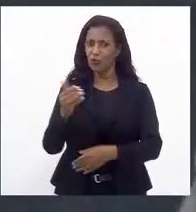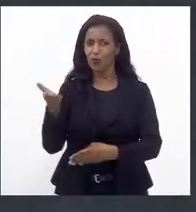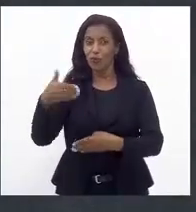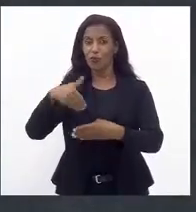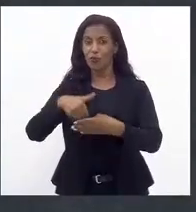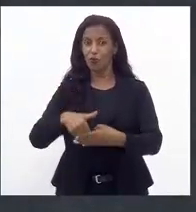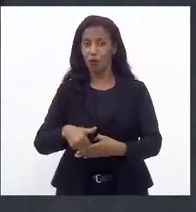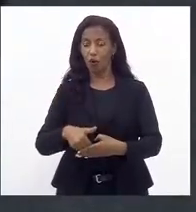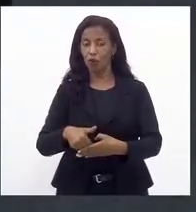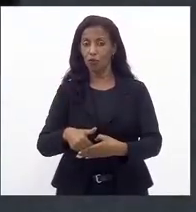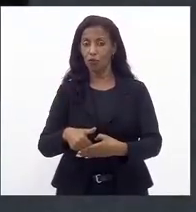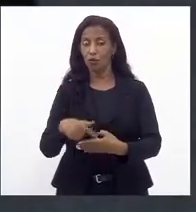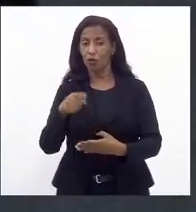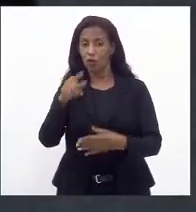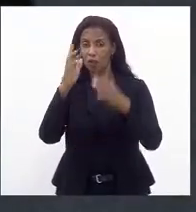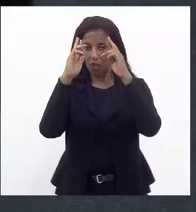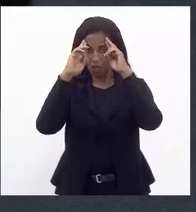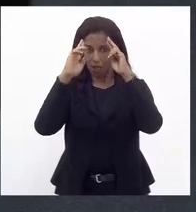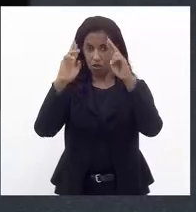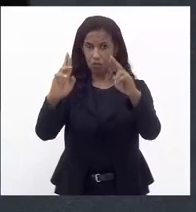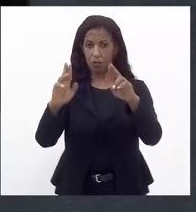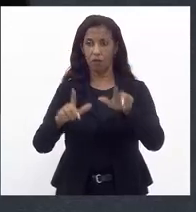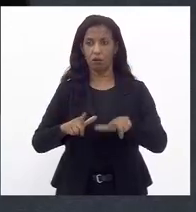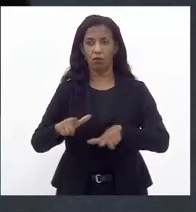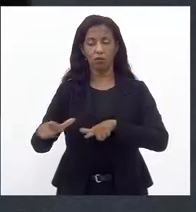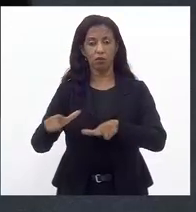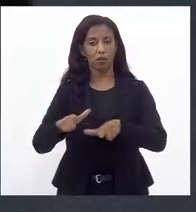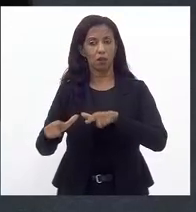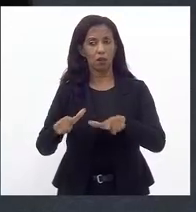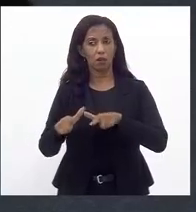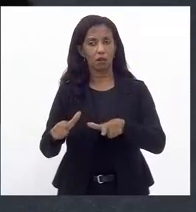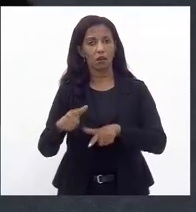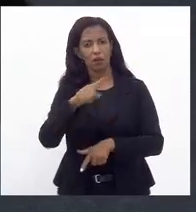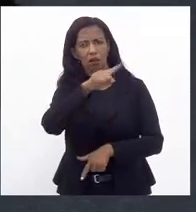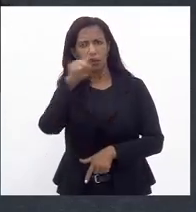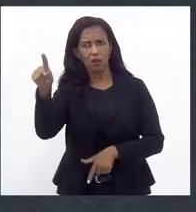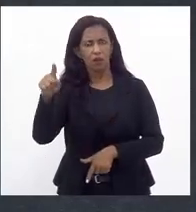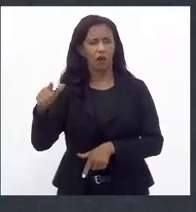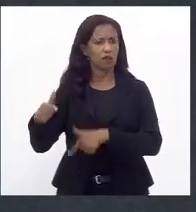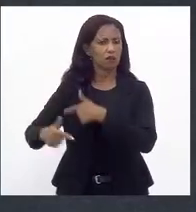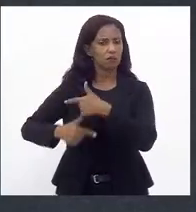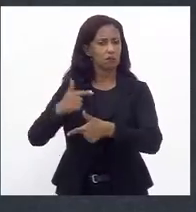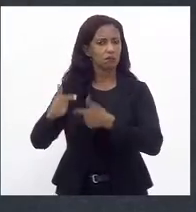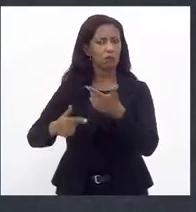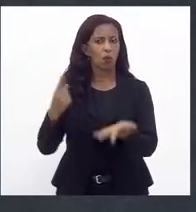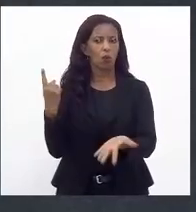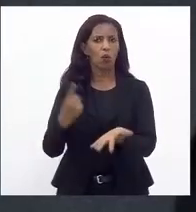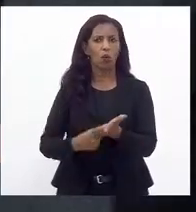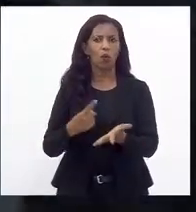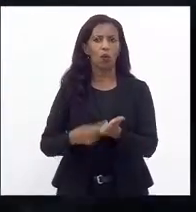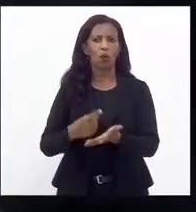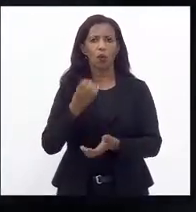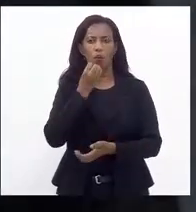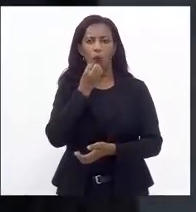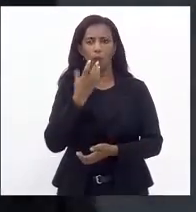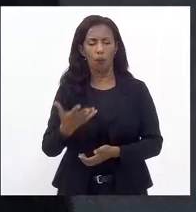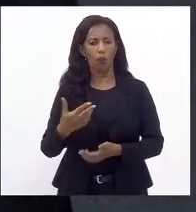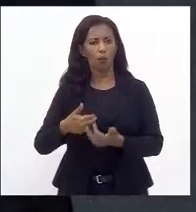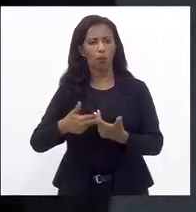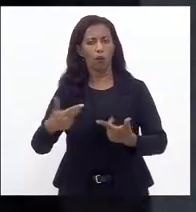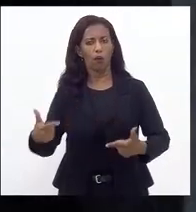voto em consideração os servidores que fazem o seu serviço comprometido com a boa prestação